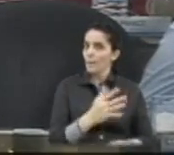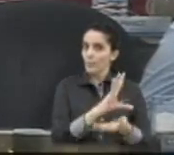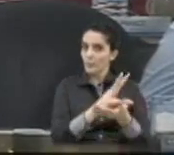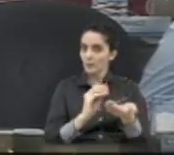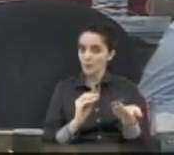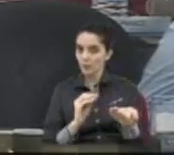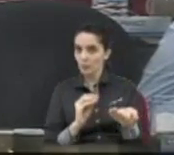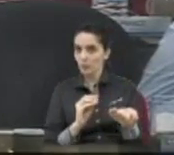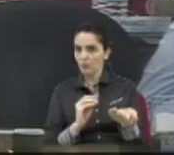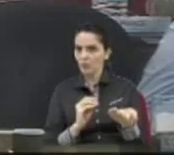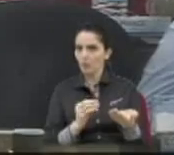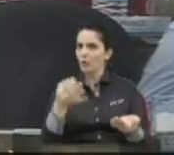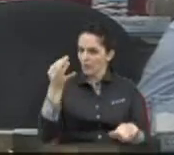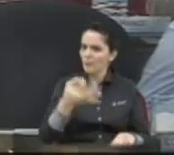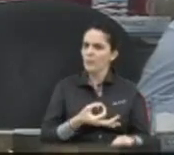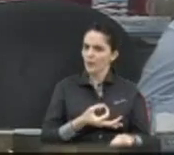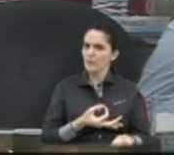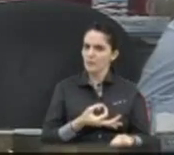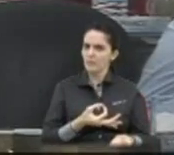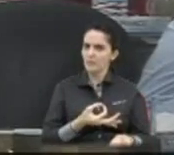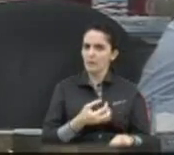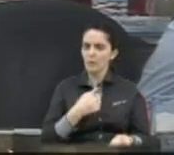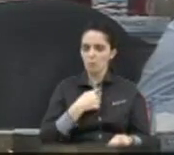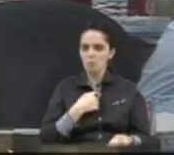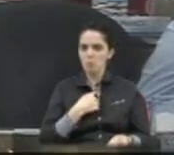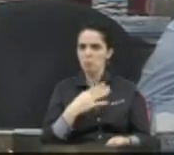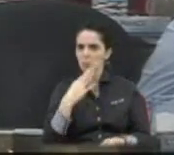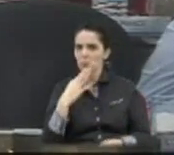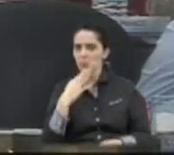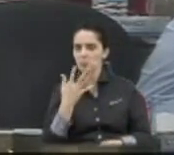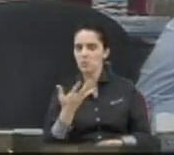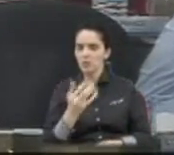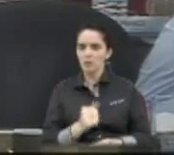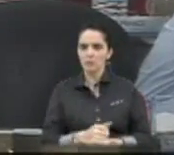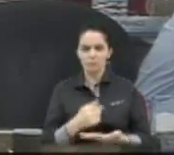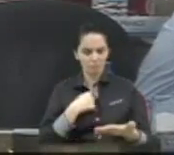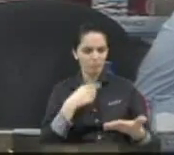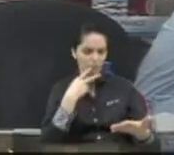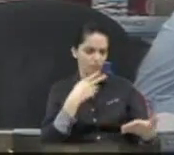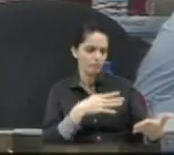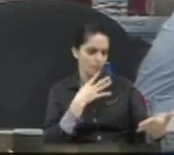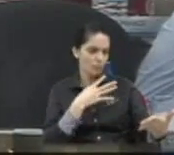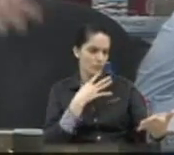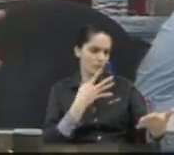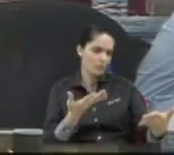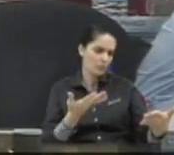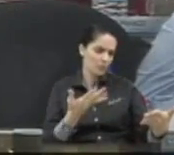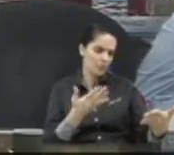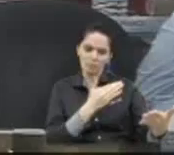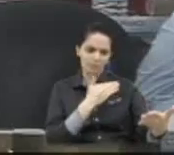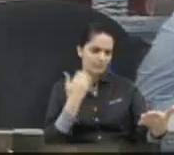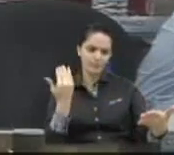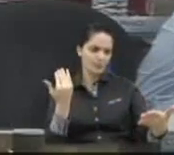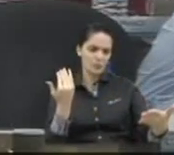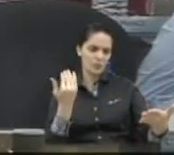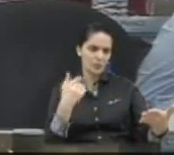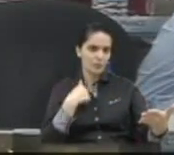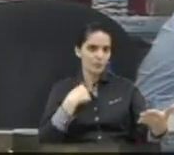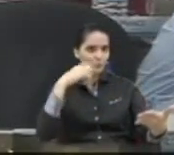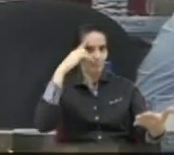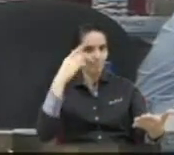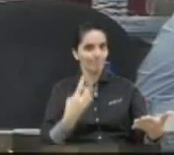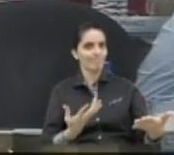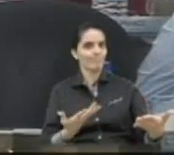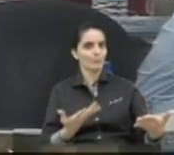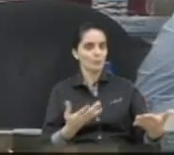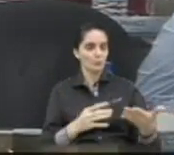agora para saber se de fato era o Armando Magno Bergantin, que eu falei, o Armando eu conheço, e o Armando não faleceu, meu Deus do céu. E aí eu